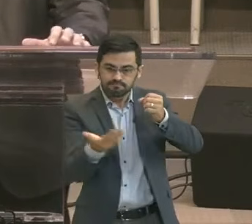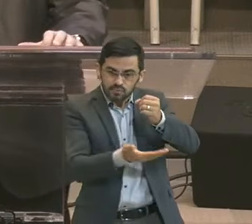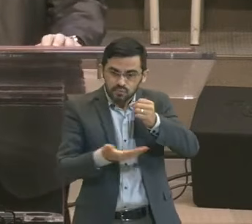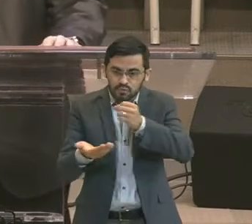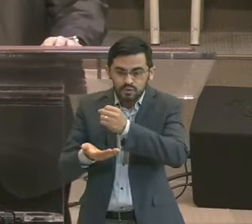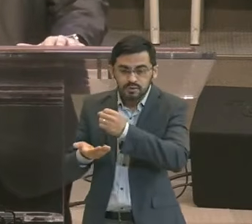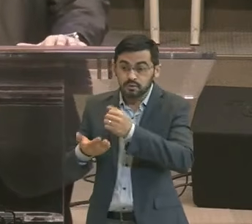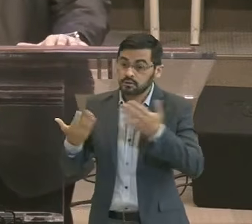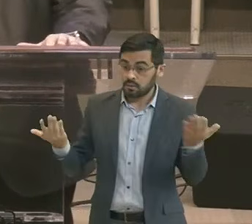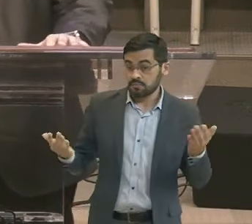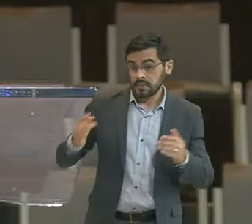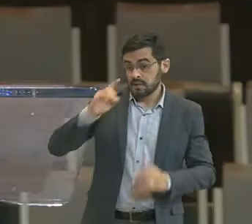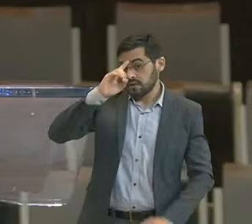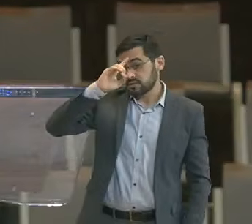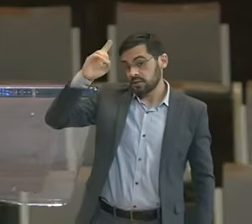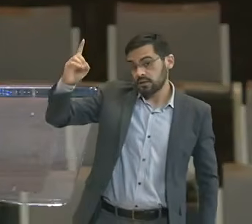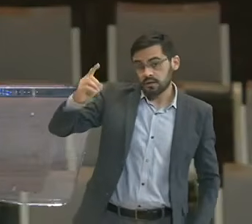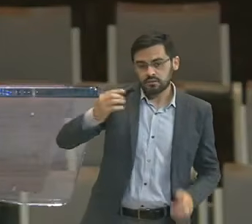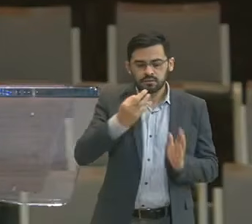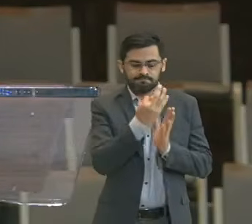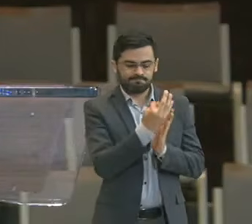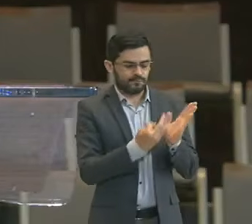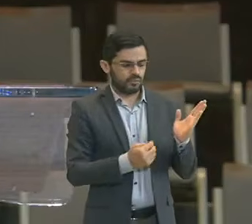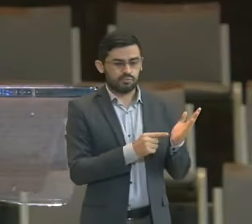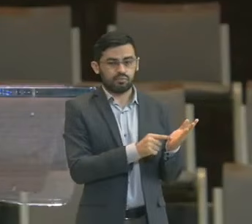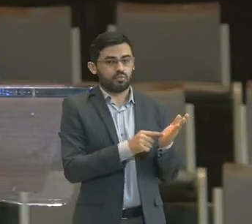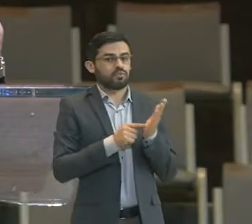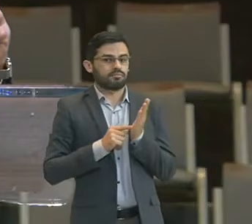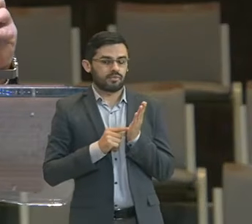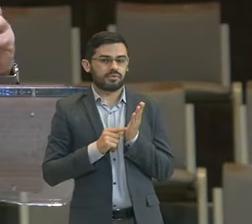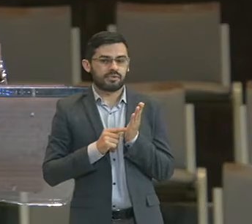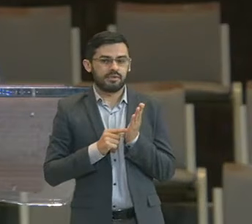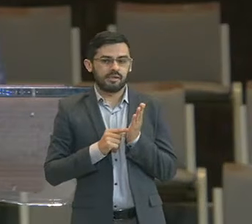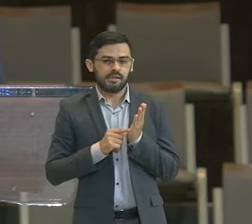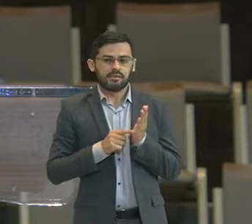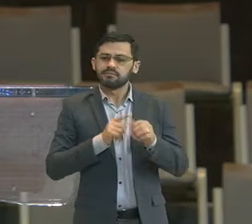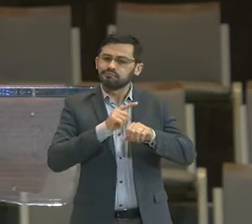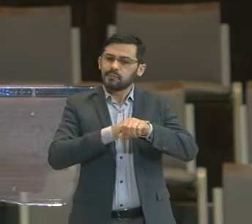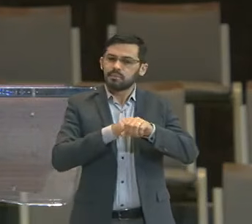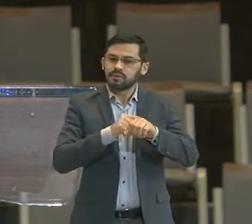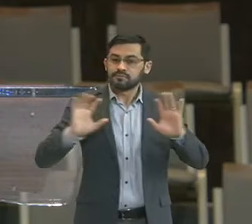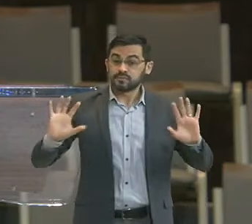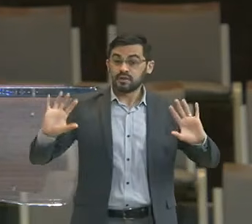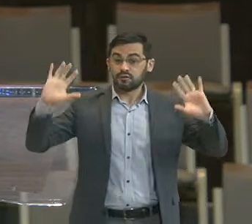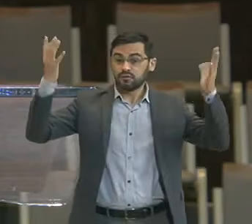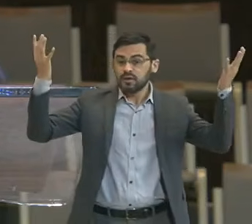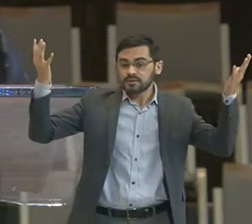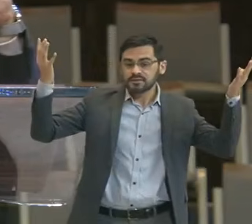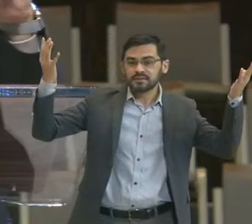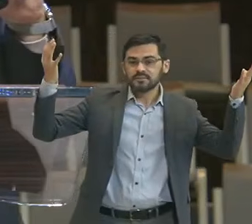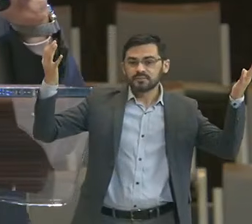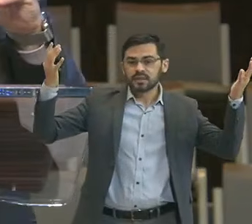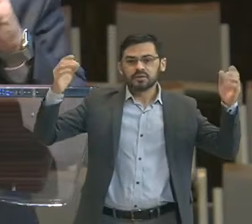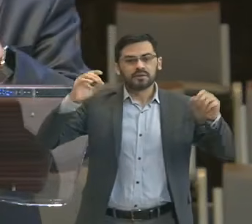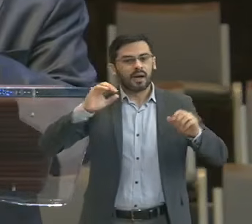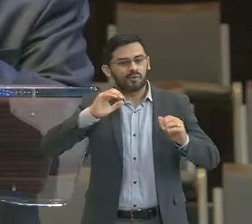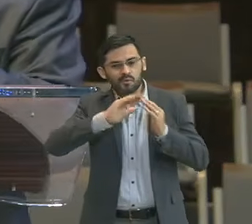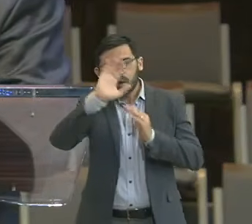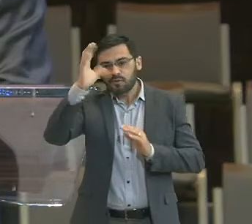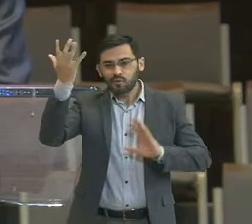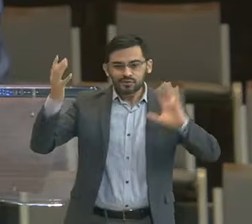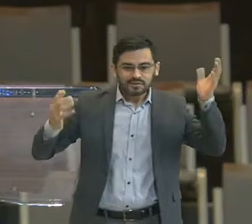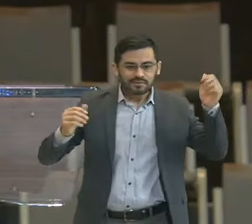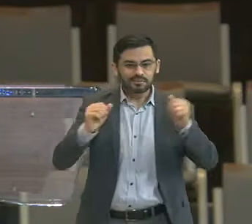E essa era a ideia que esse texto nos traz. No meio dessa festa, enquanto estava acontecendo